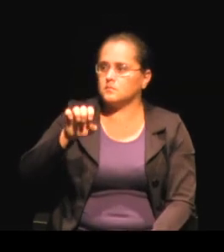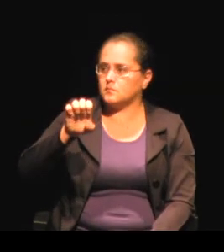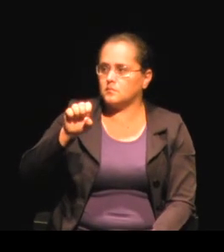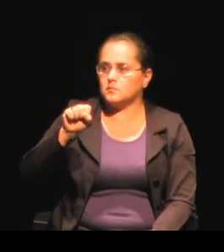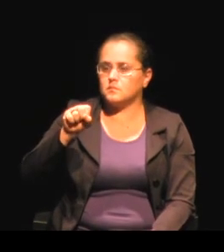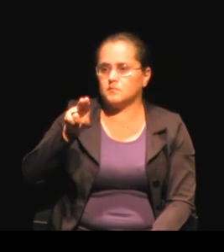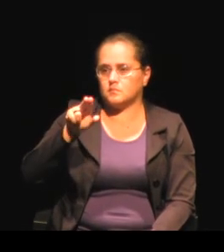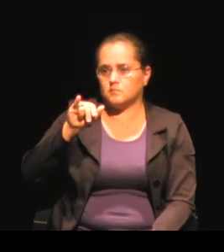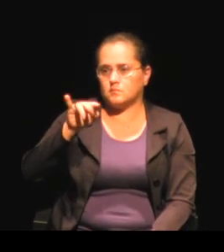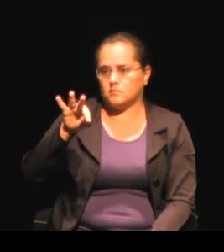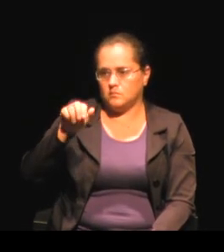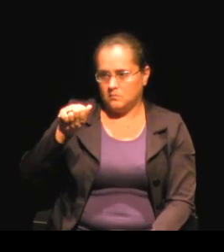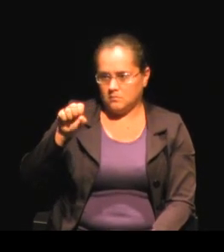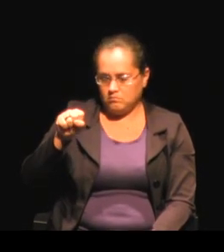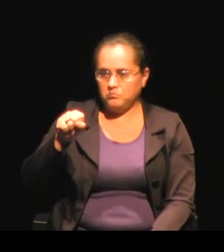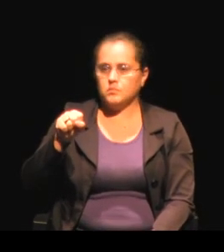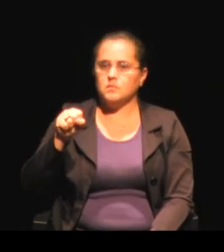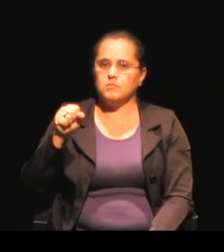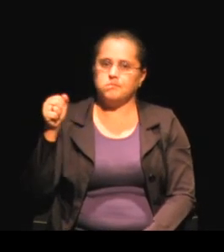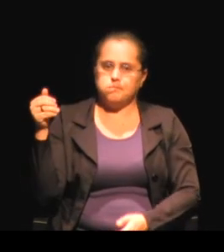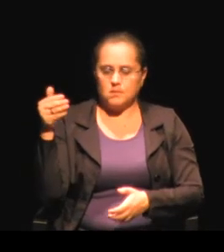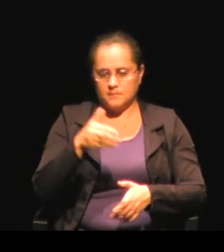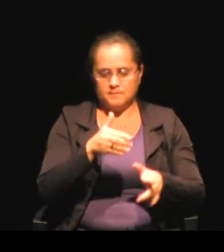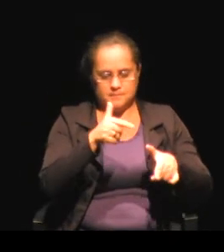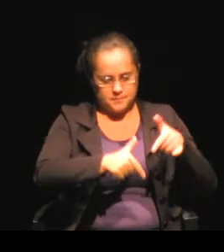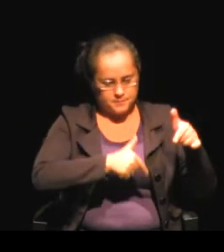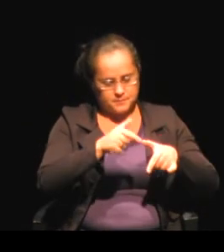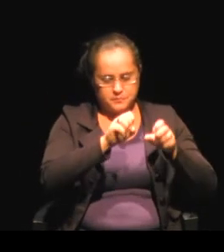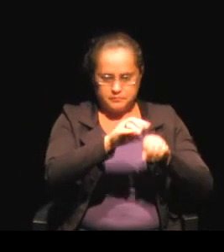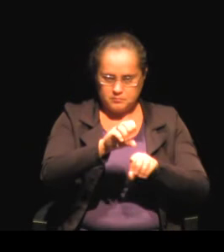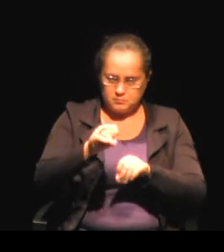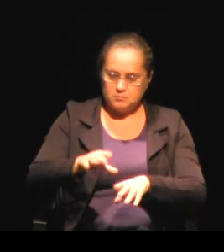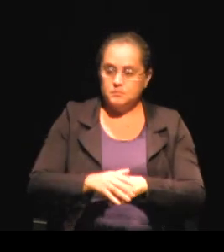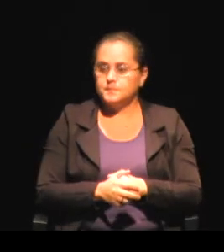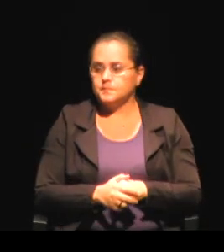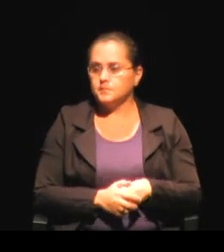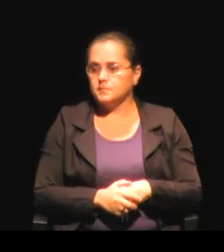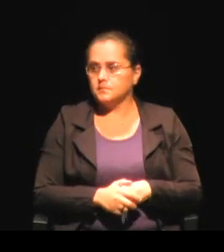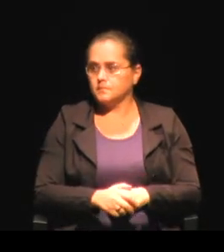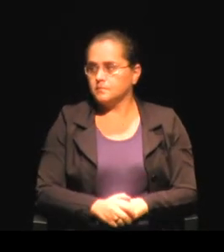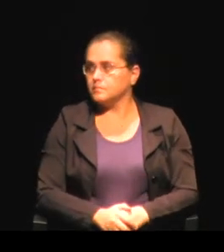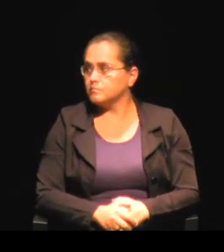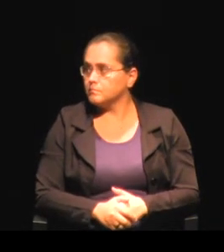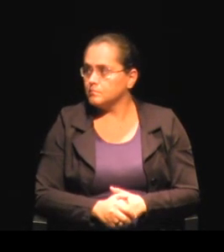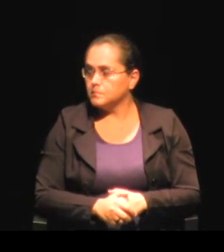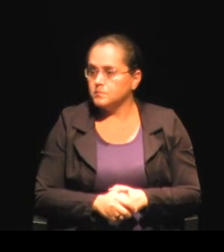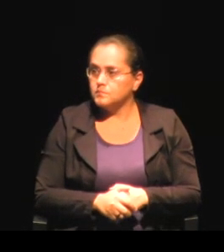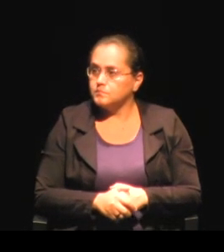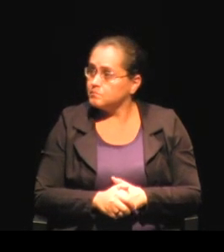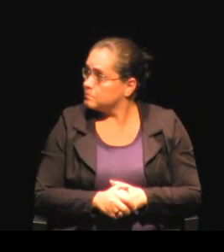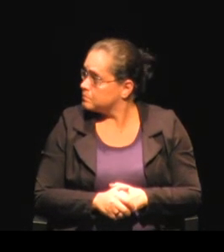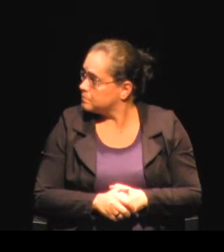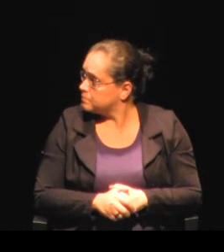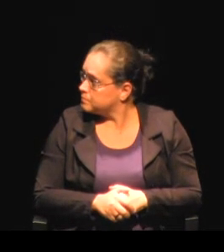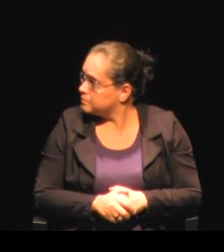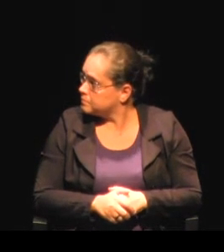aí da cidade lá para dentro. Bom, Museu das Missões, a gente está chegando ao fim já, viu, gente? Esse museu, a gente está